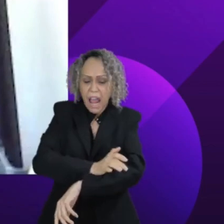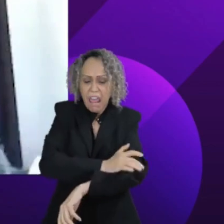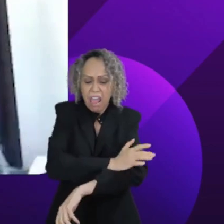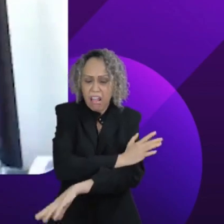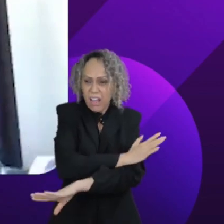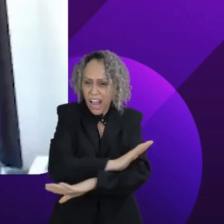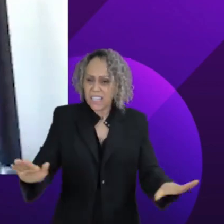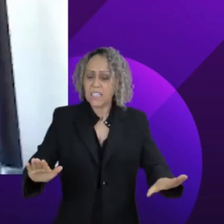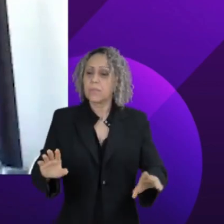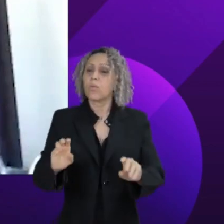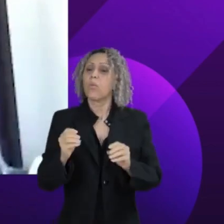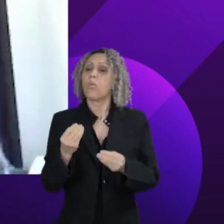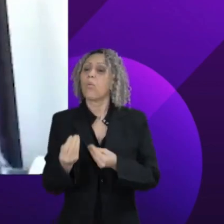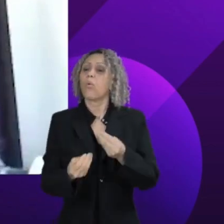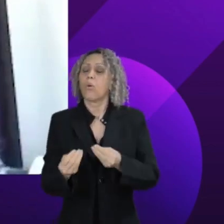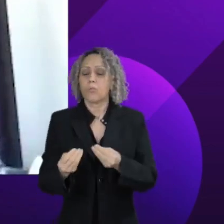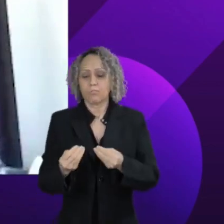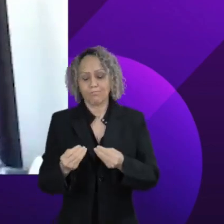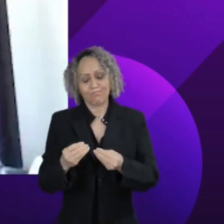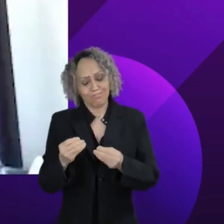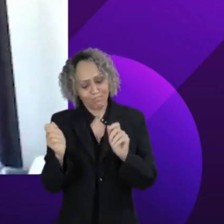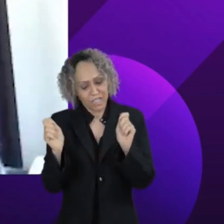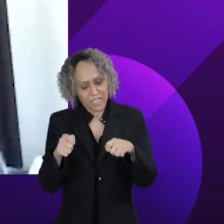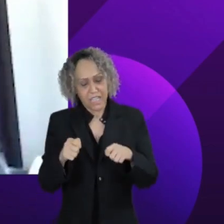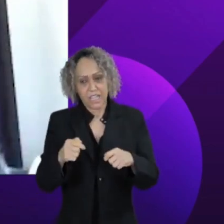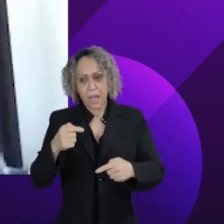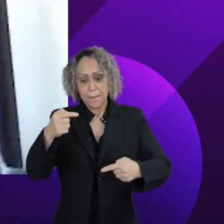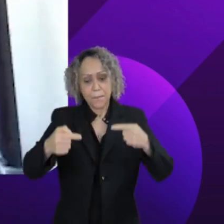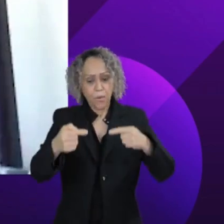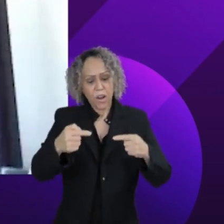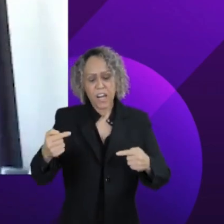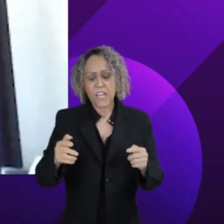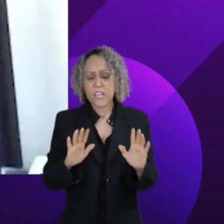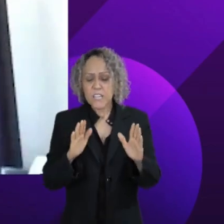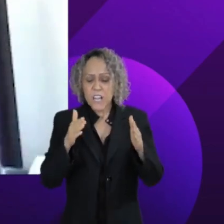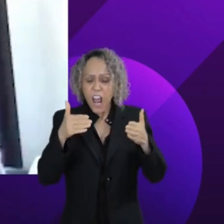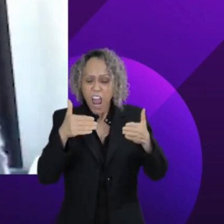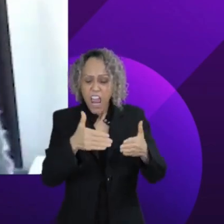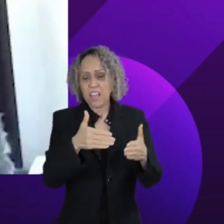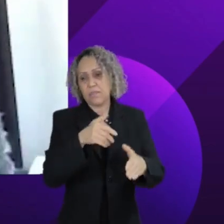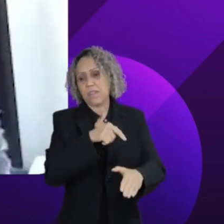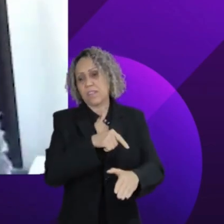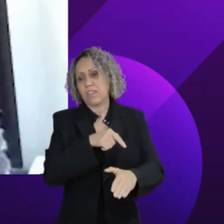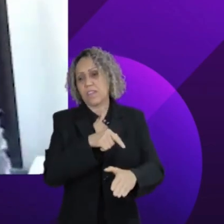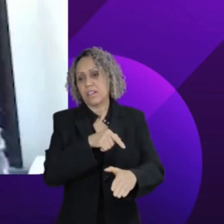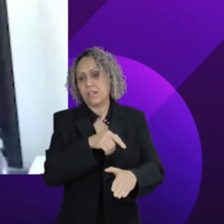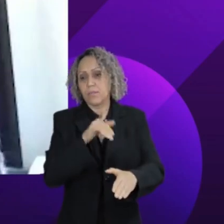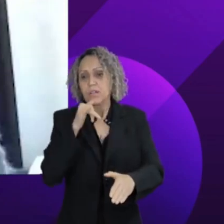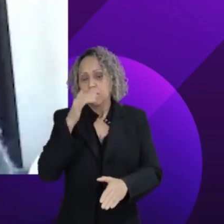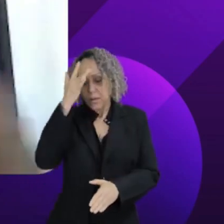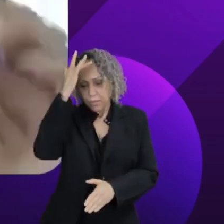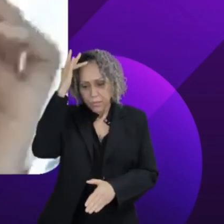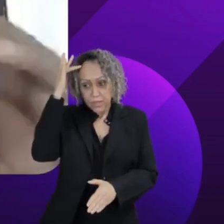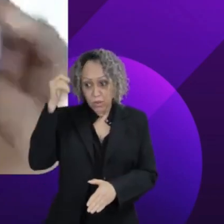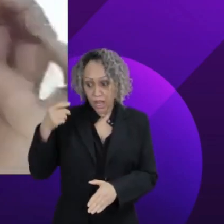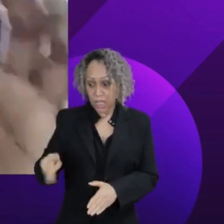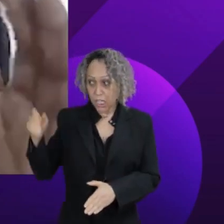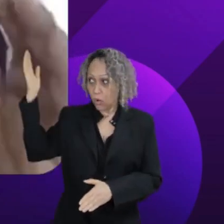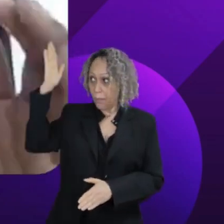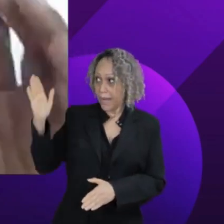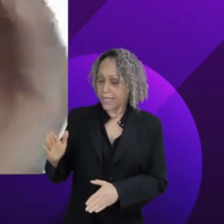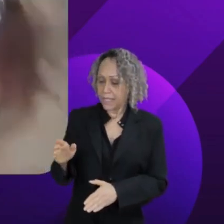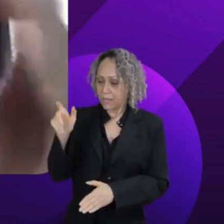específicas, porque as pessoas que são negras, as pessoas que têm uma pele escura no Brasil, como a minha, elas não